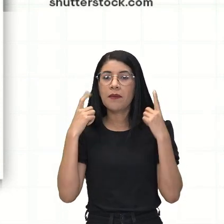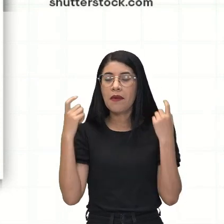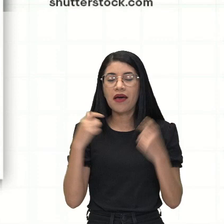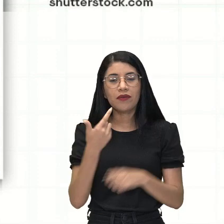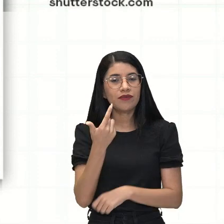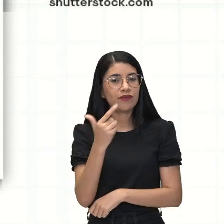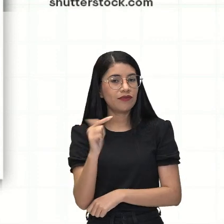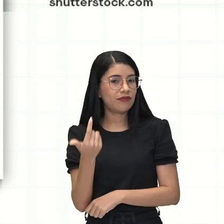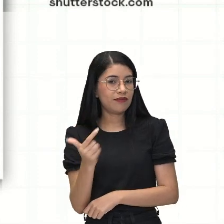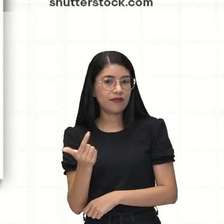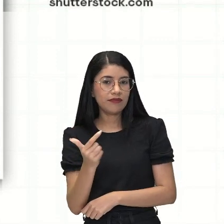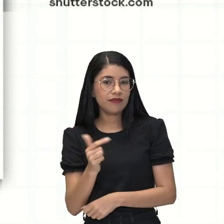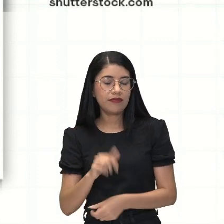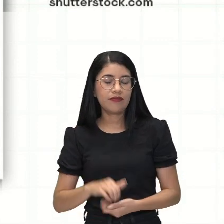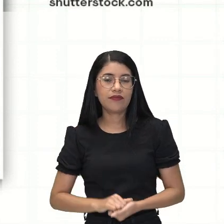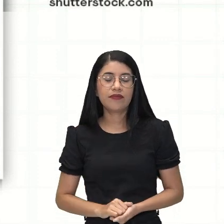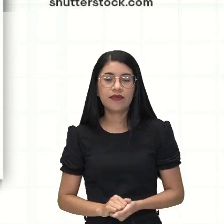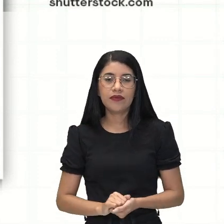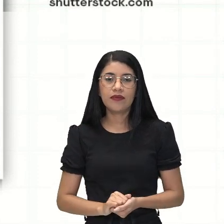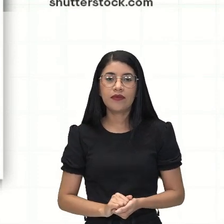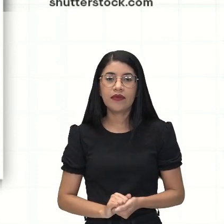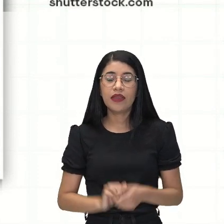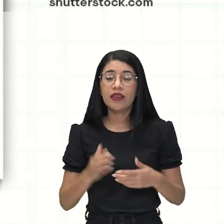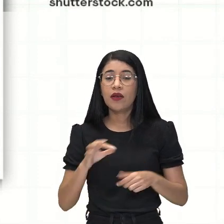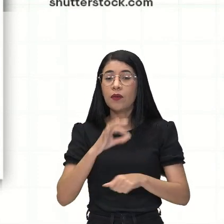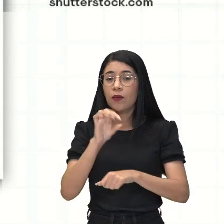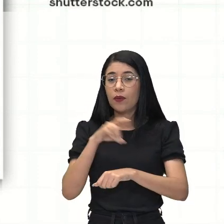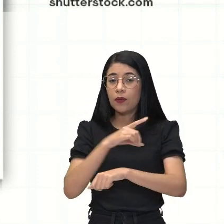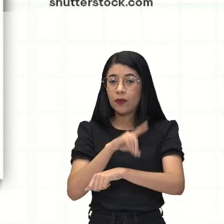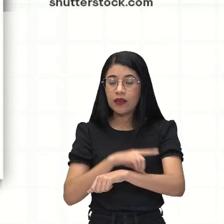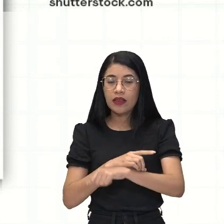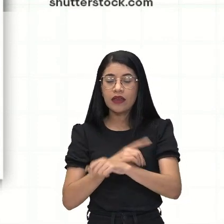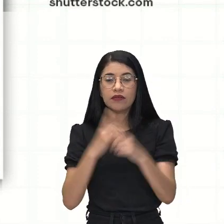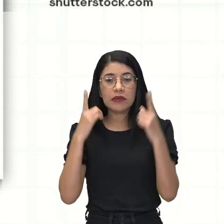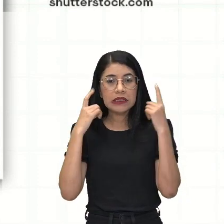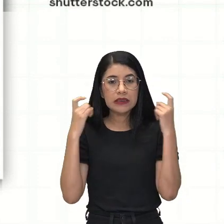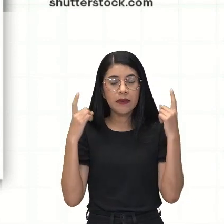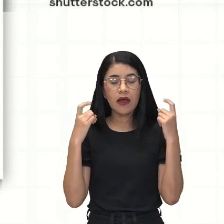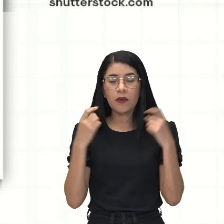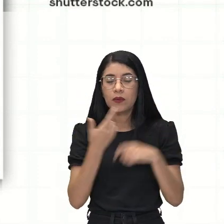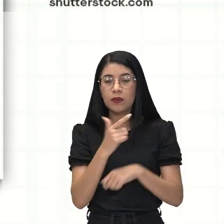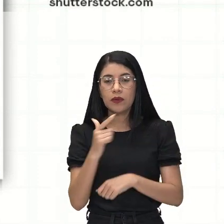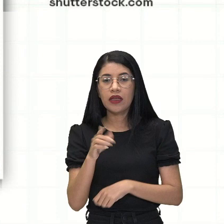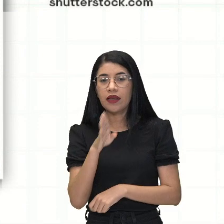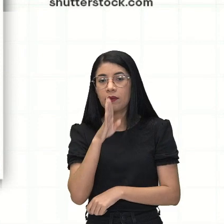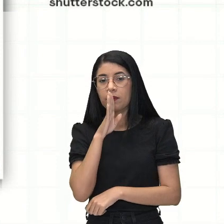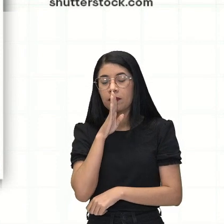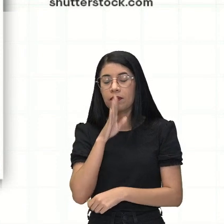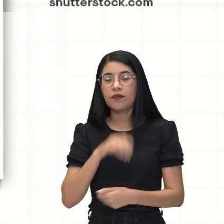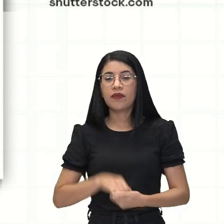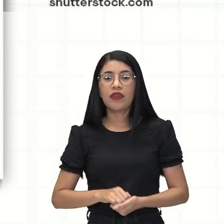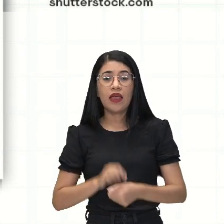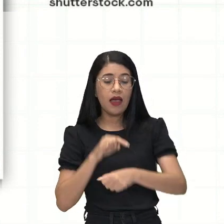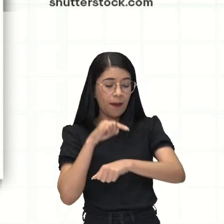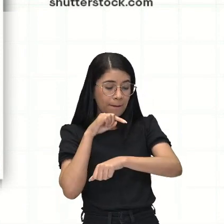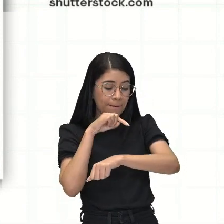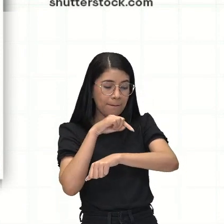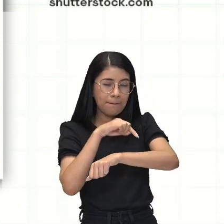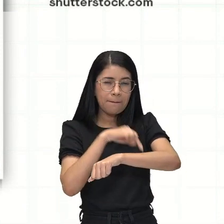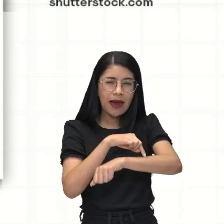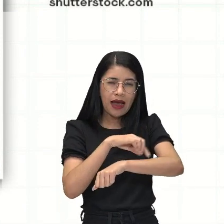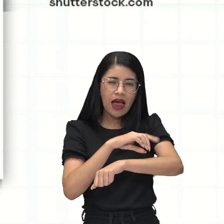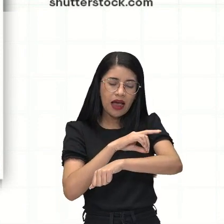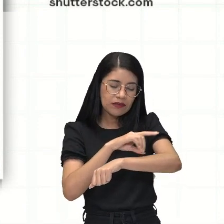silencioso, certo? Então, o mosquito da dengue é silencioso. A marca da picada, o mosquito da